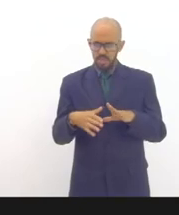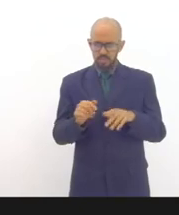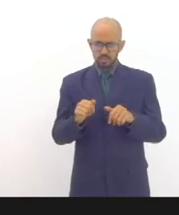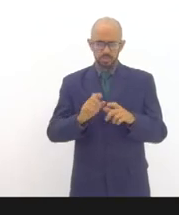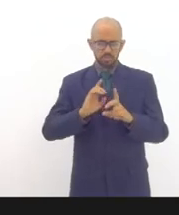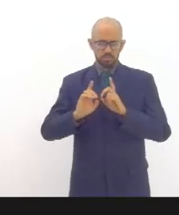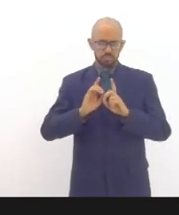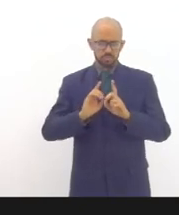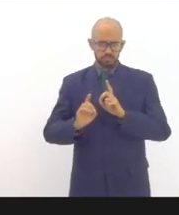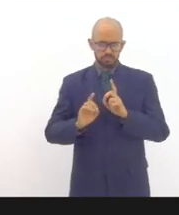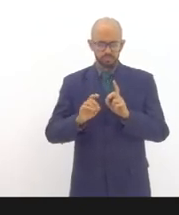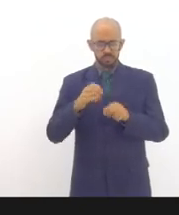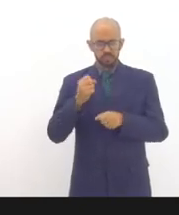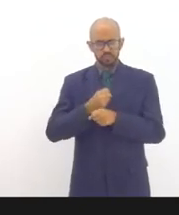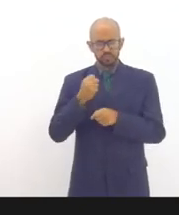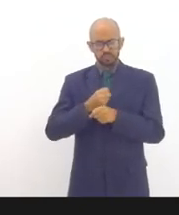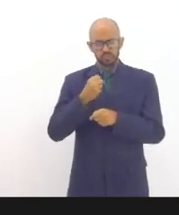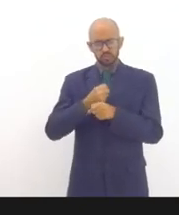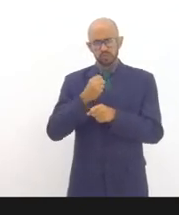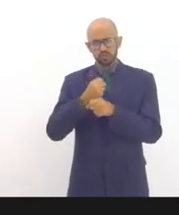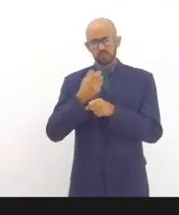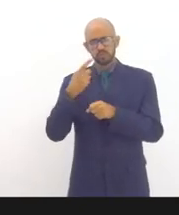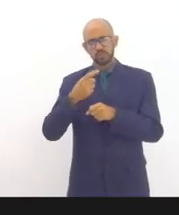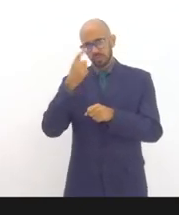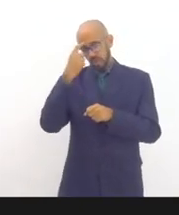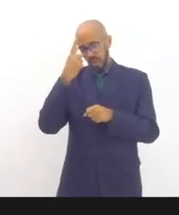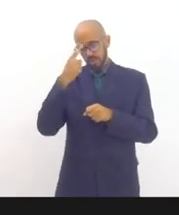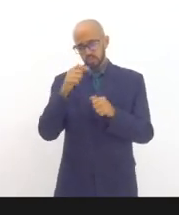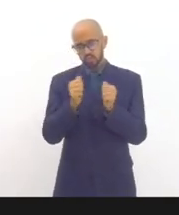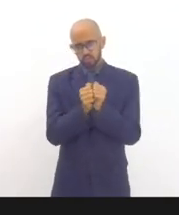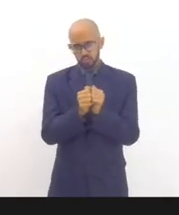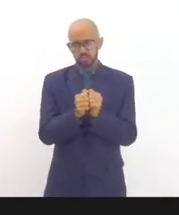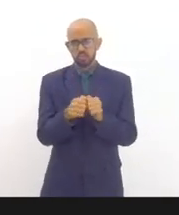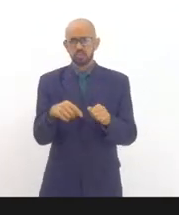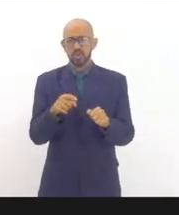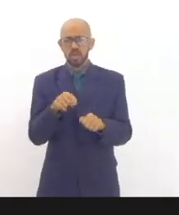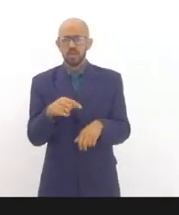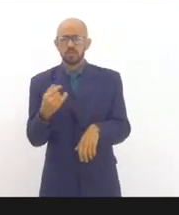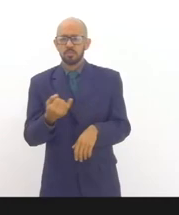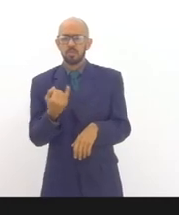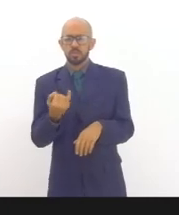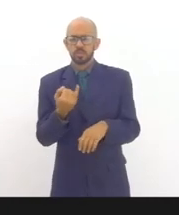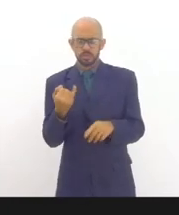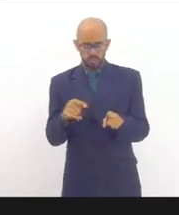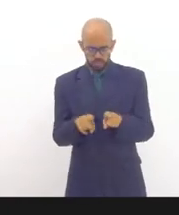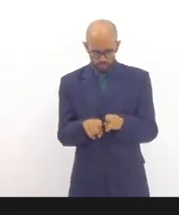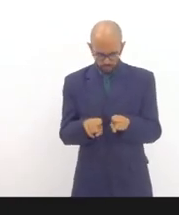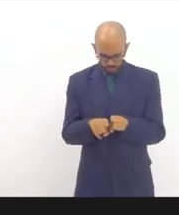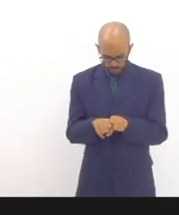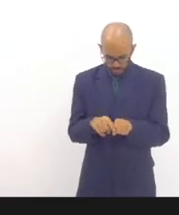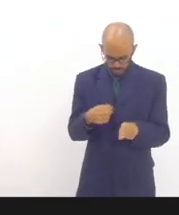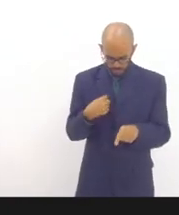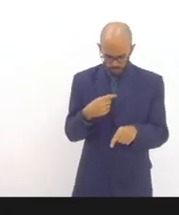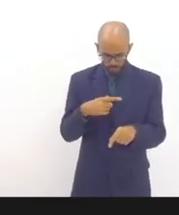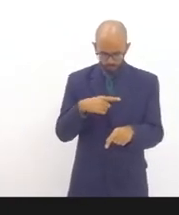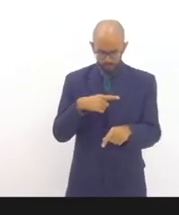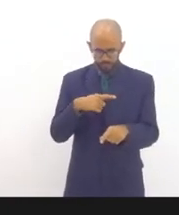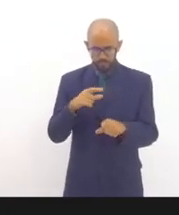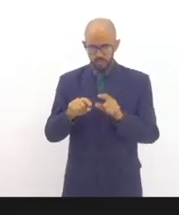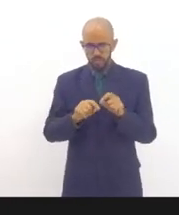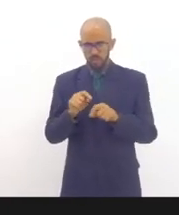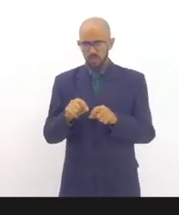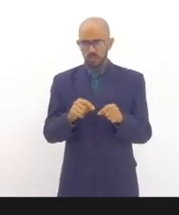perspectiva de melhorias dessas ofertas da língua, é importante, eu tenho como um